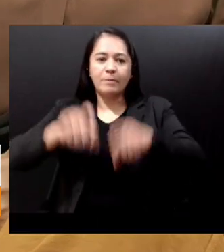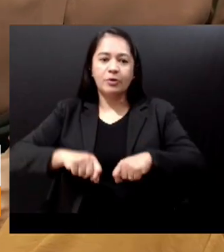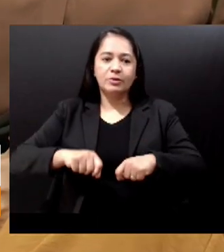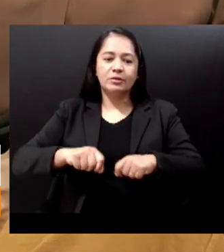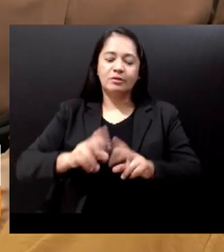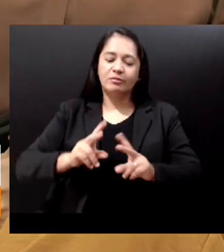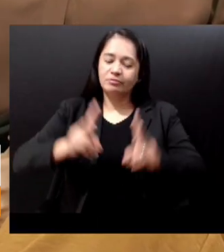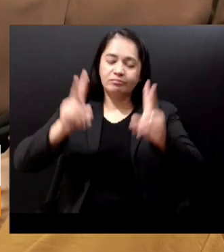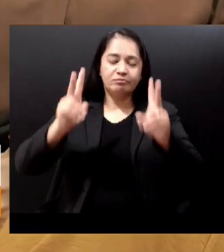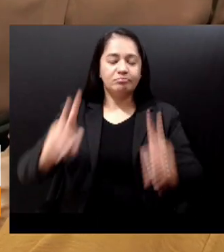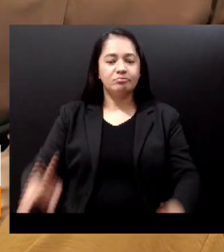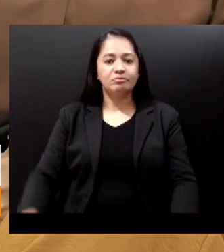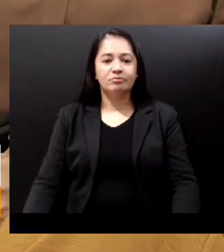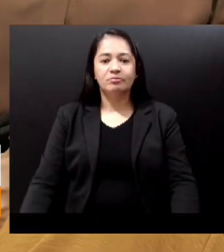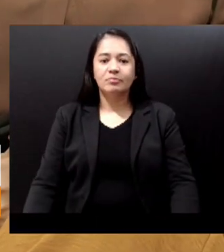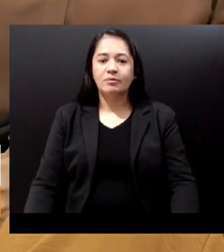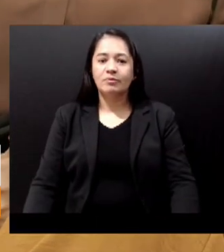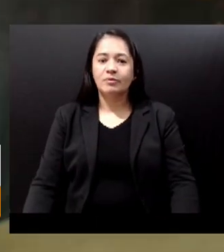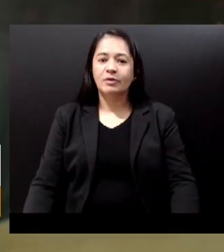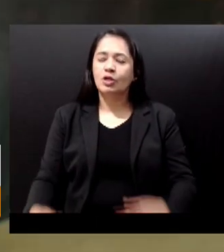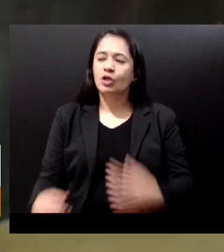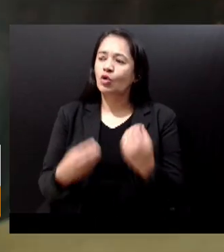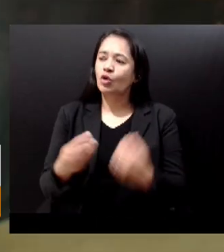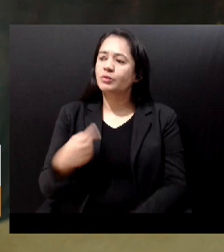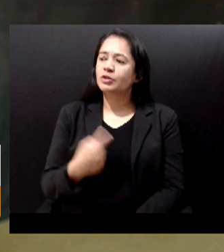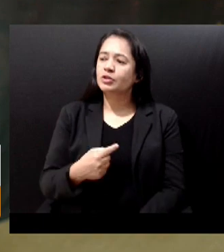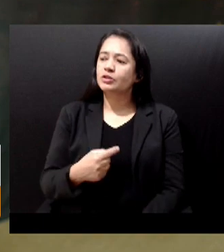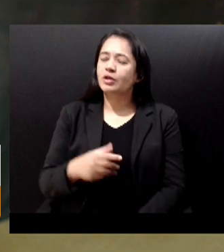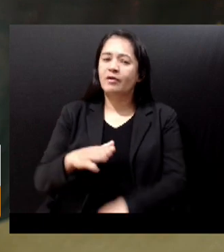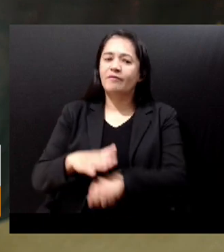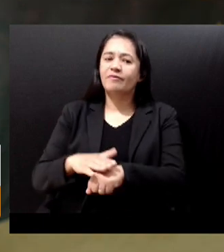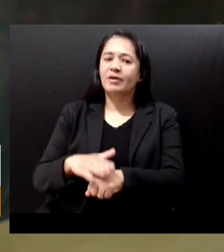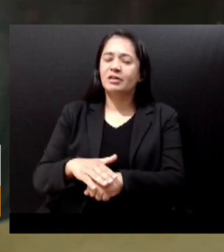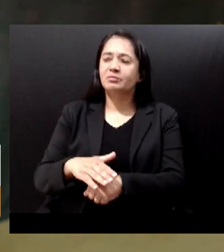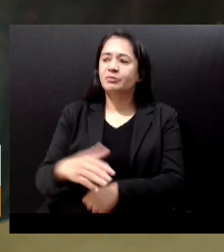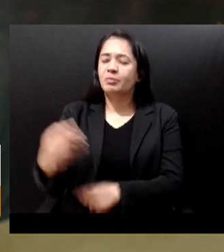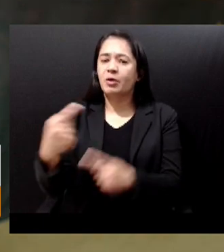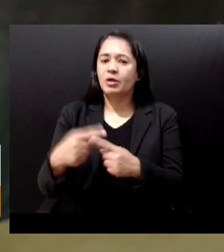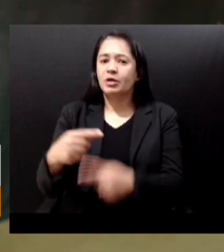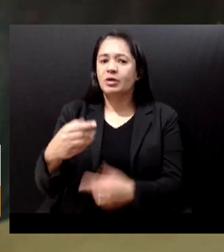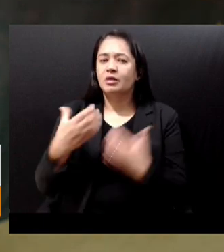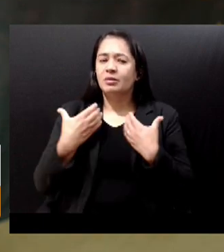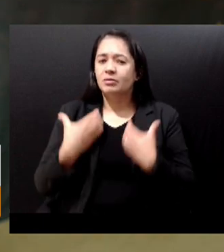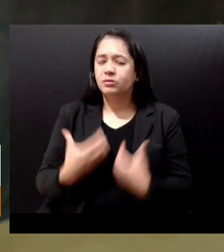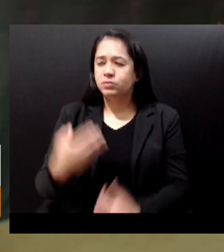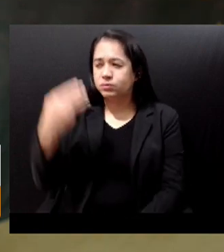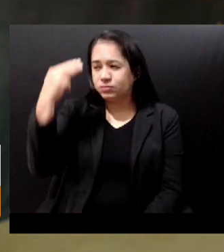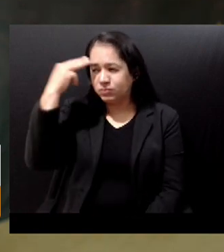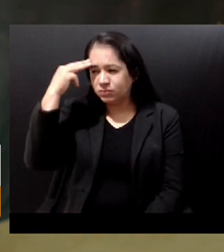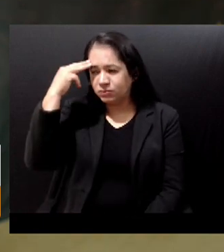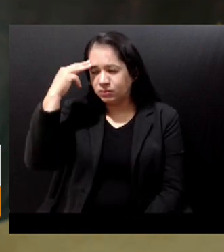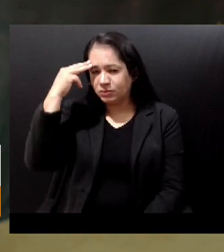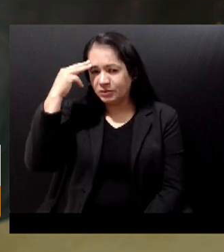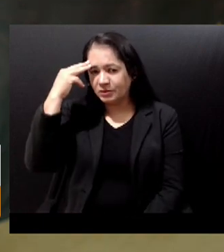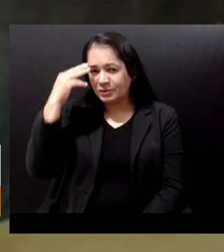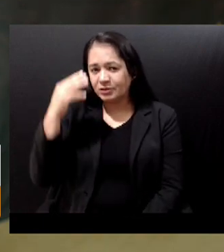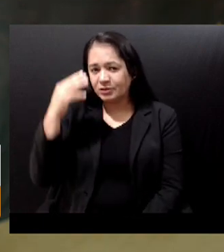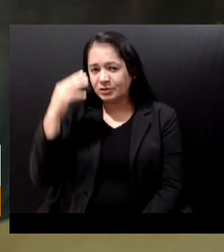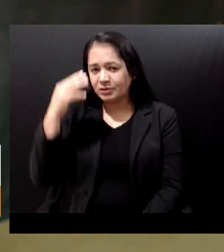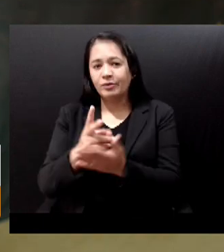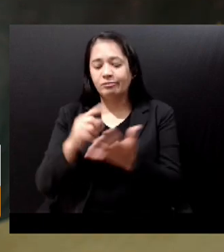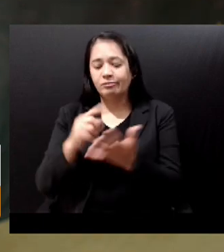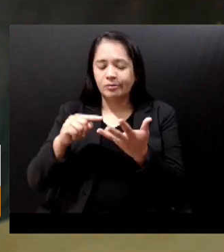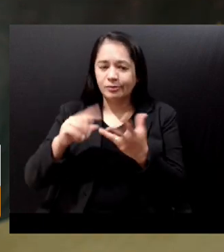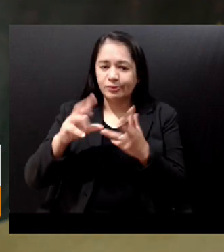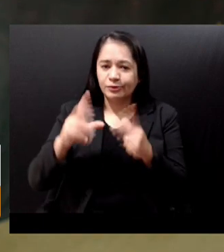Marcelo, e como que a gente faz para vencer o cansaço mental nessa questão de disciplina e motivação, manter constância e tudo isso que a gente abordou